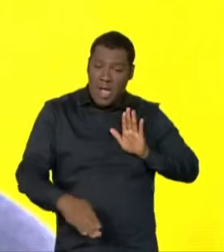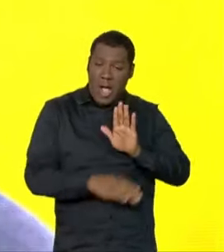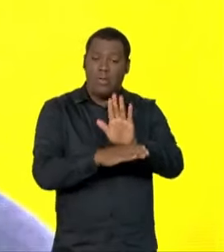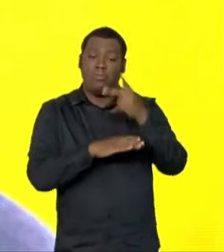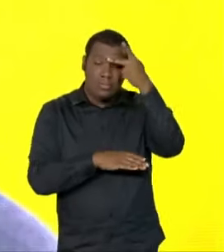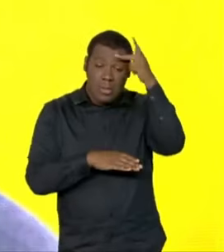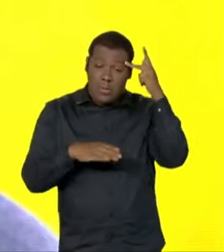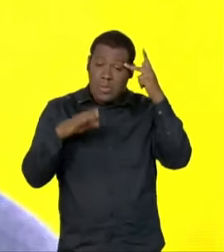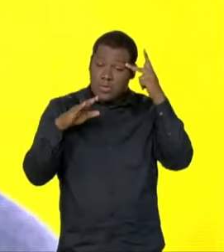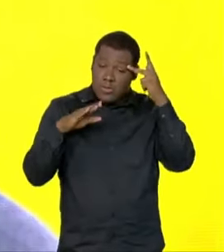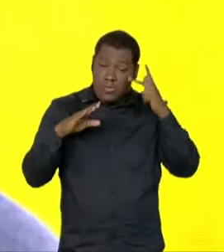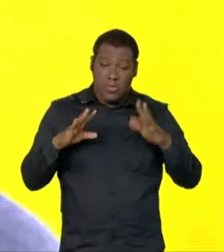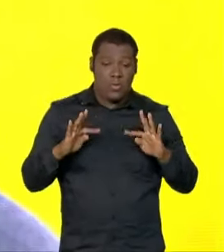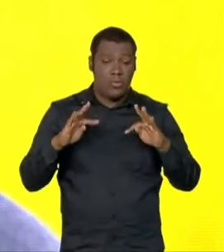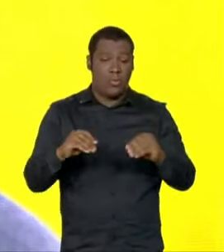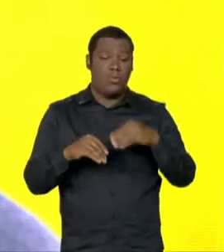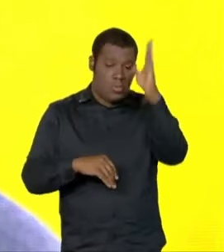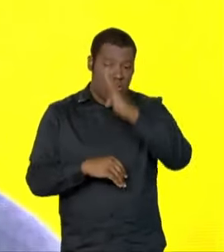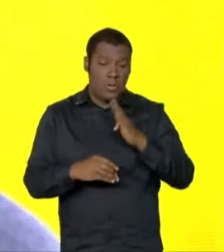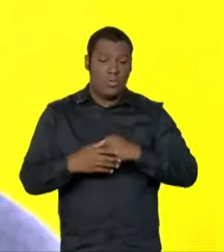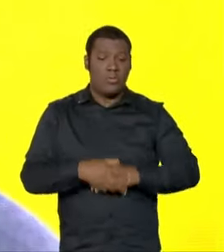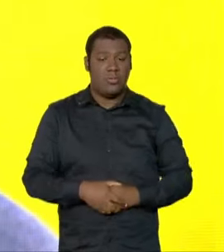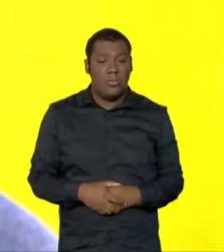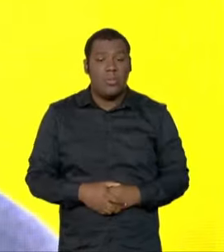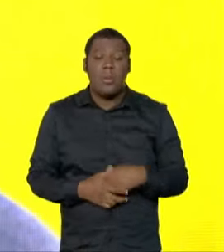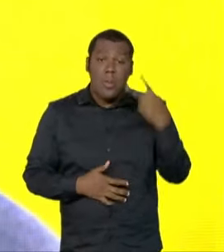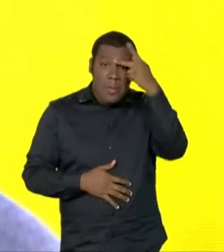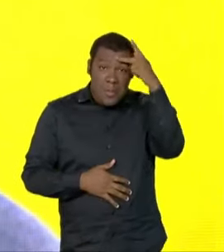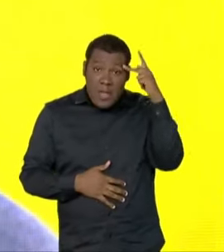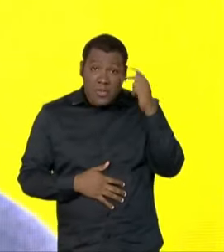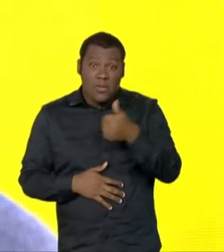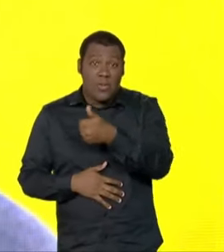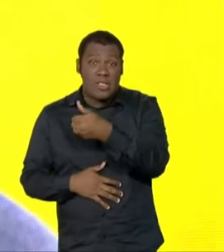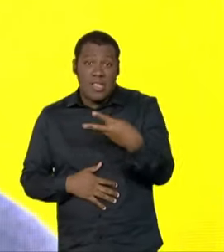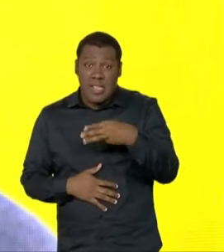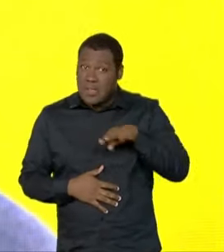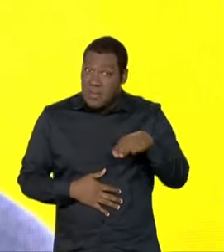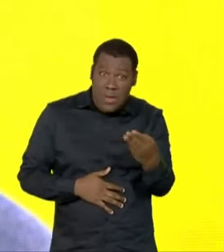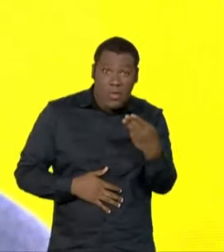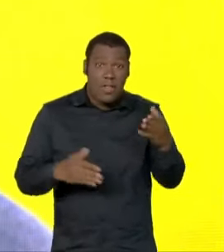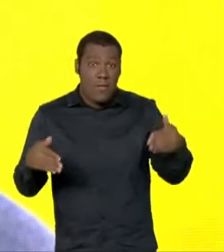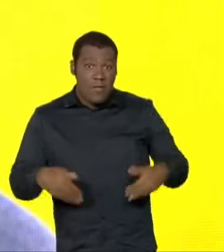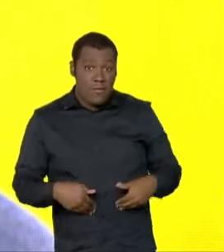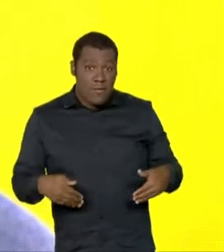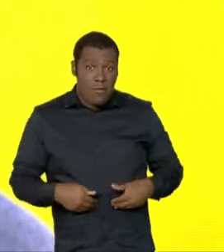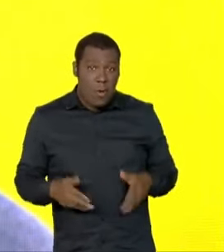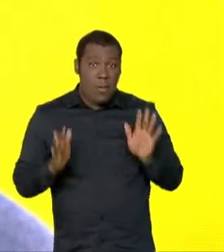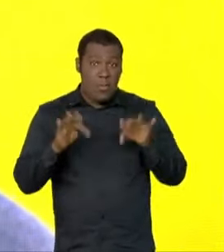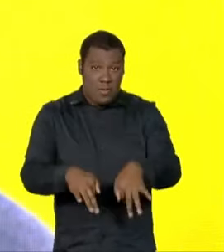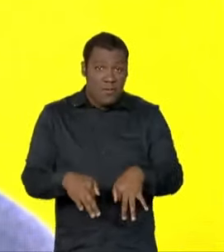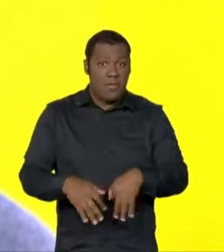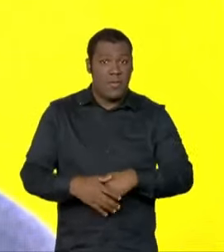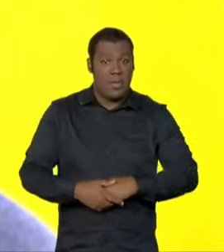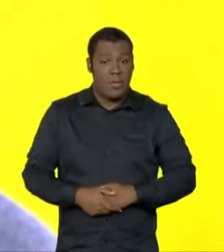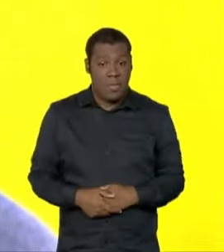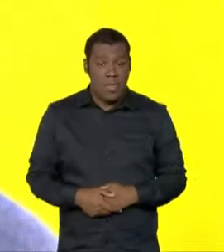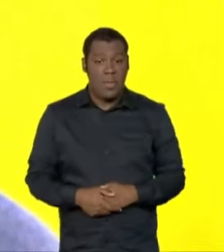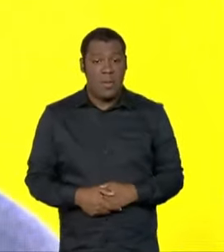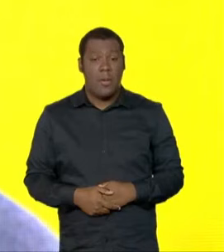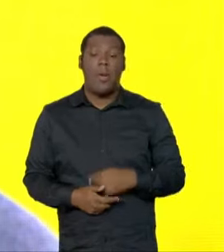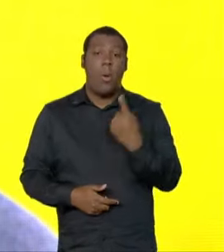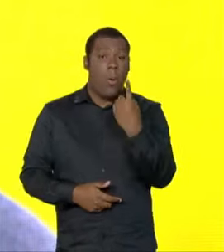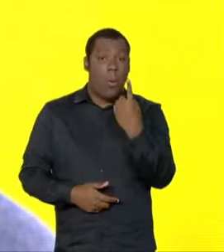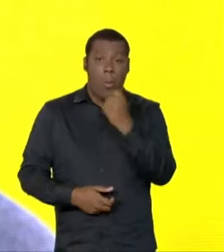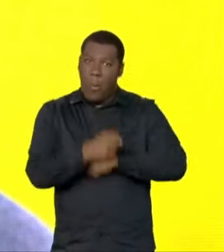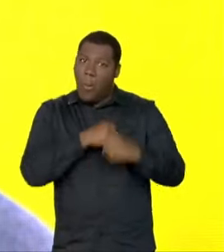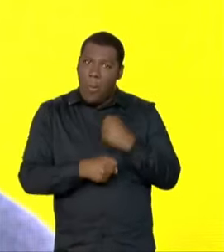precisa, tirando mais de 13 milhões da fome grave e 20 milhões da fome moderada já no primeiro